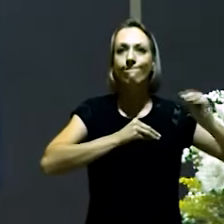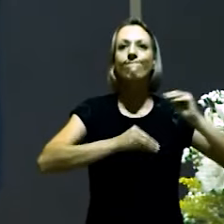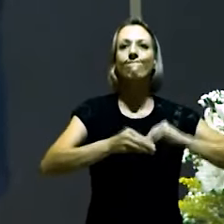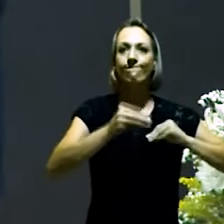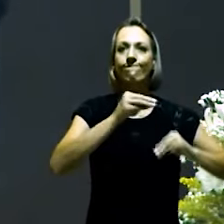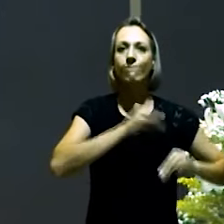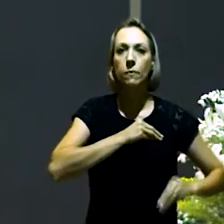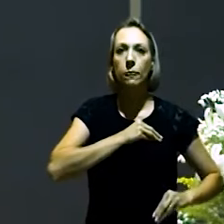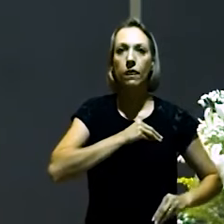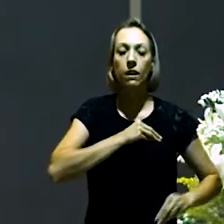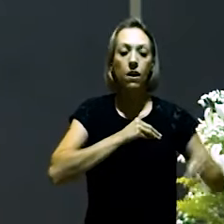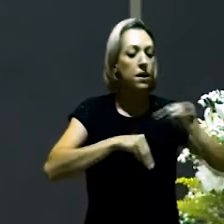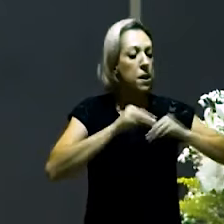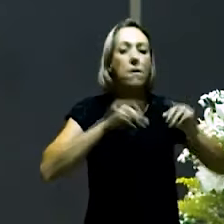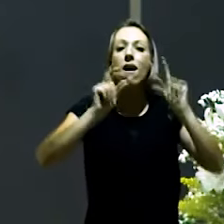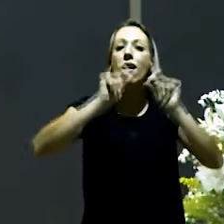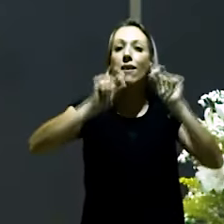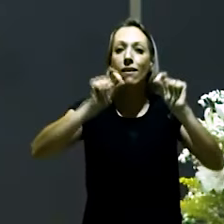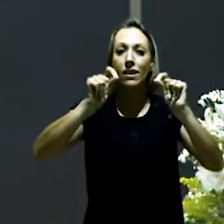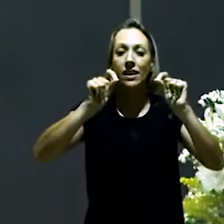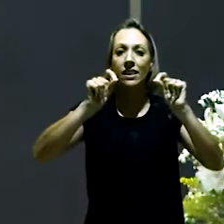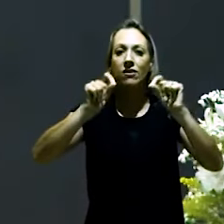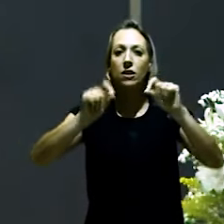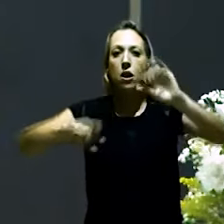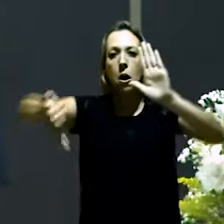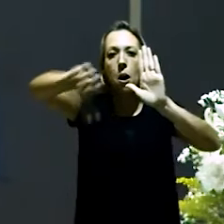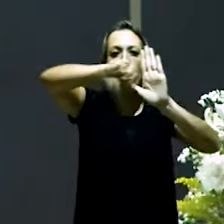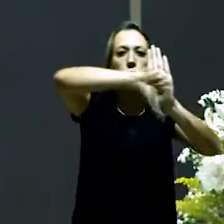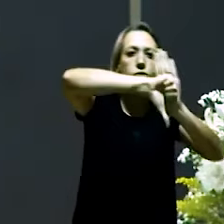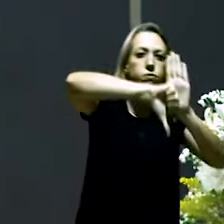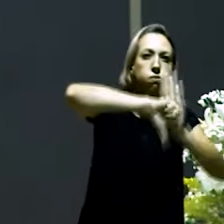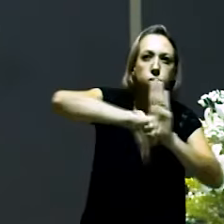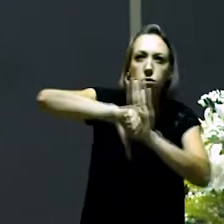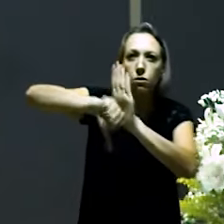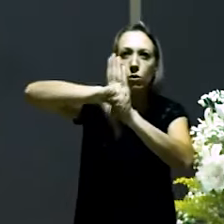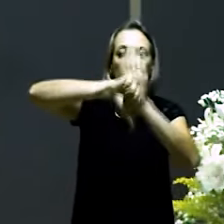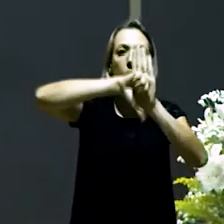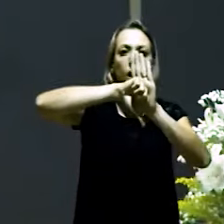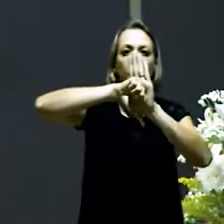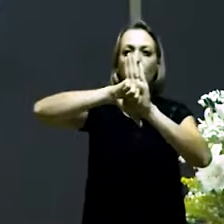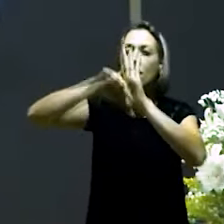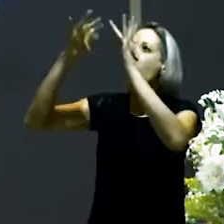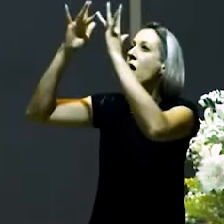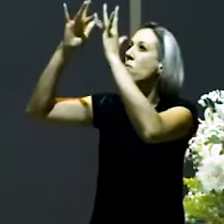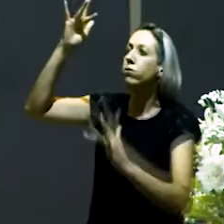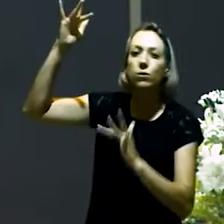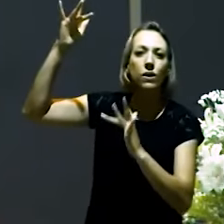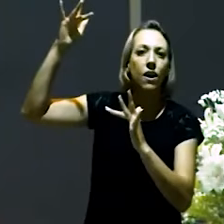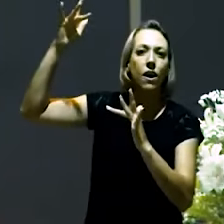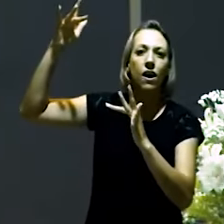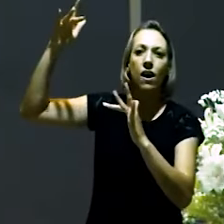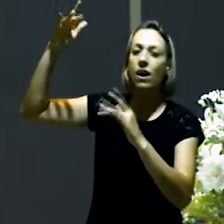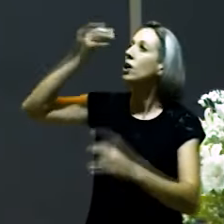entenda os nossos delitos, os nossos crimes, aquilo que nós cometemos contra Deus, aquilo que nós